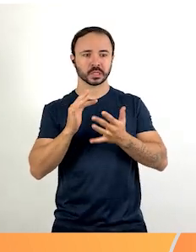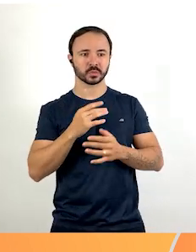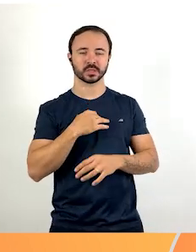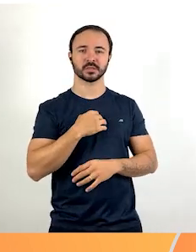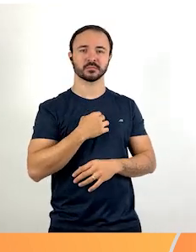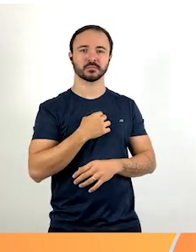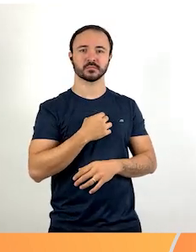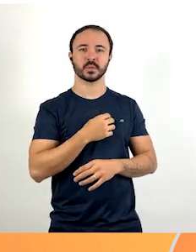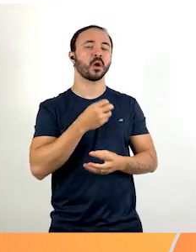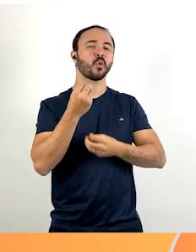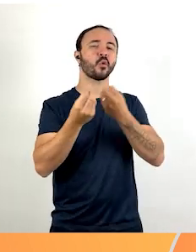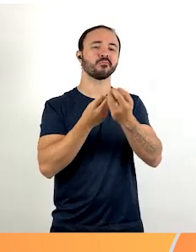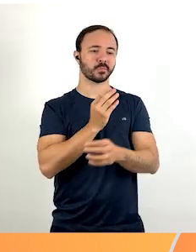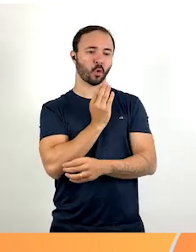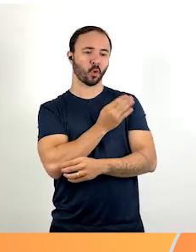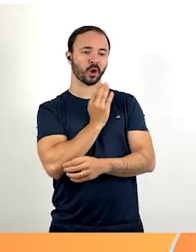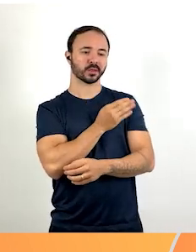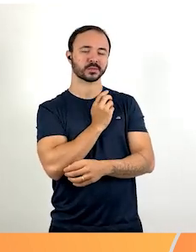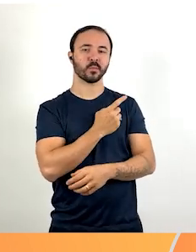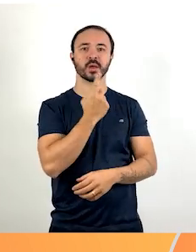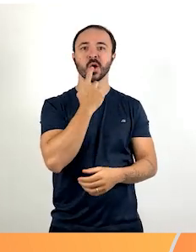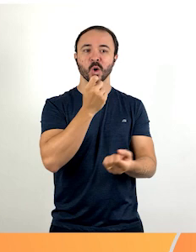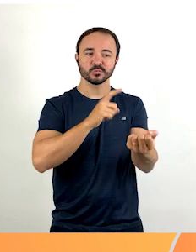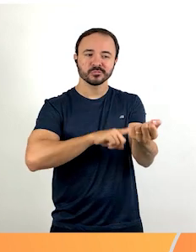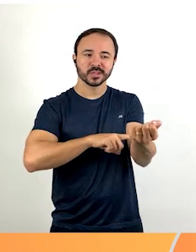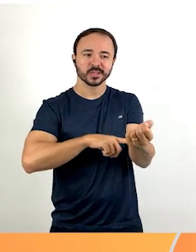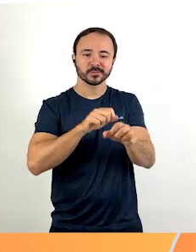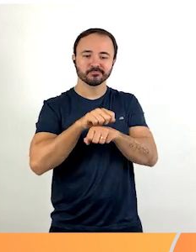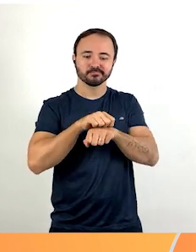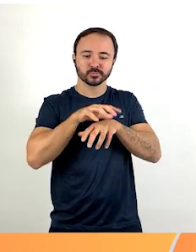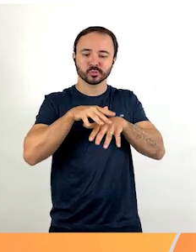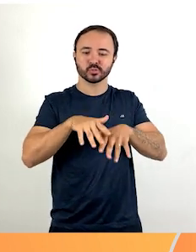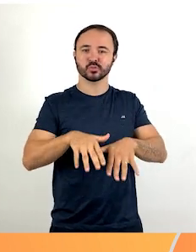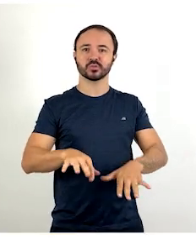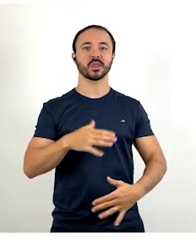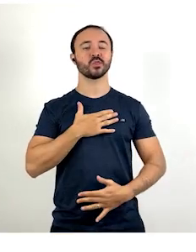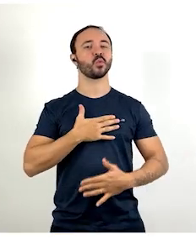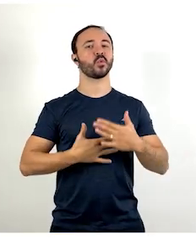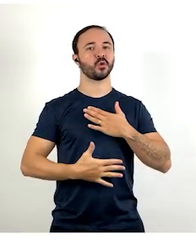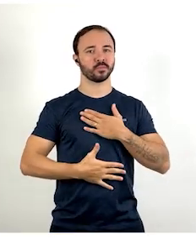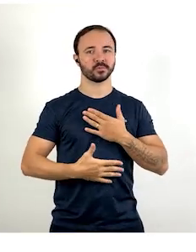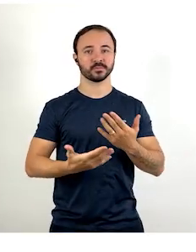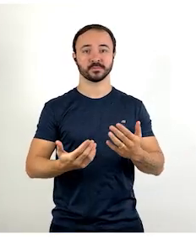bombeamento do sangue para todo o corpo. Consequentemente, a parada cardíaca leva à morte.